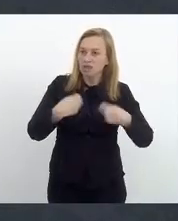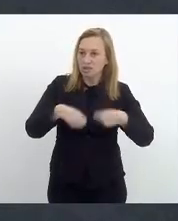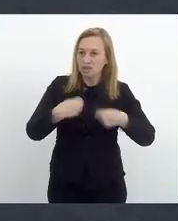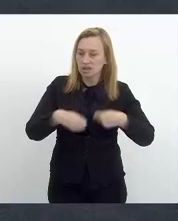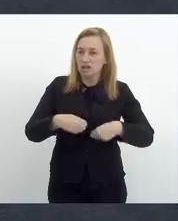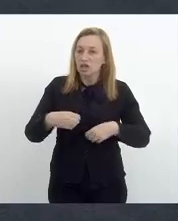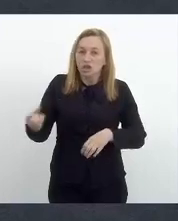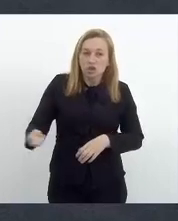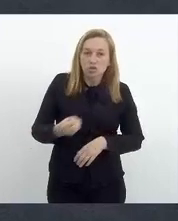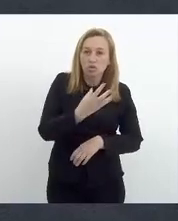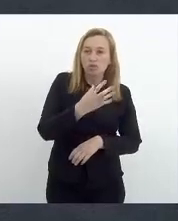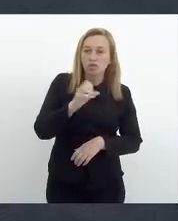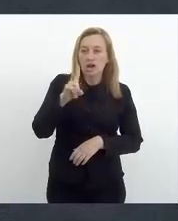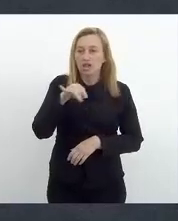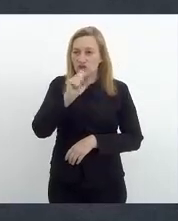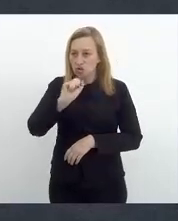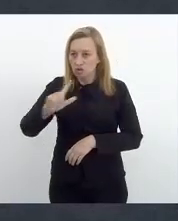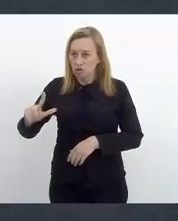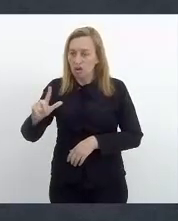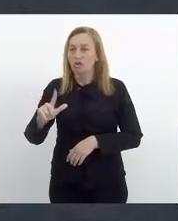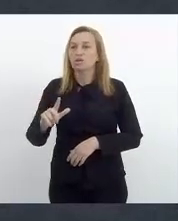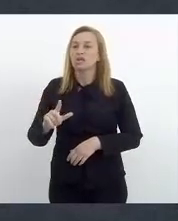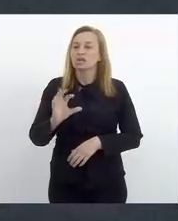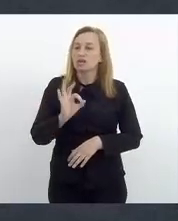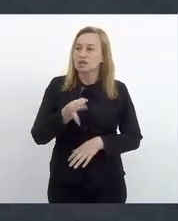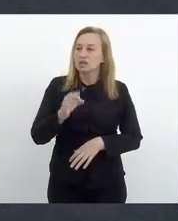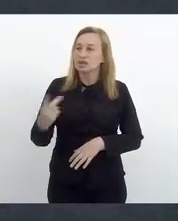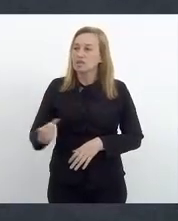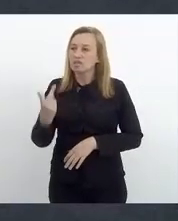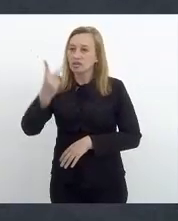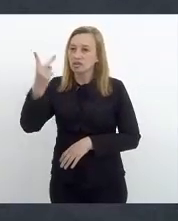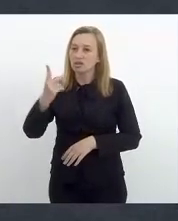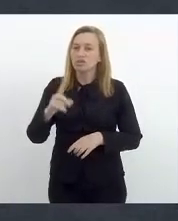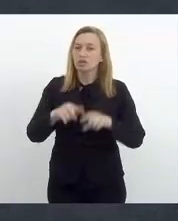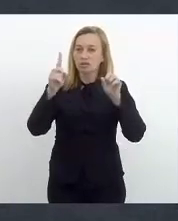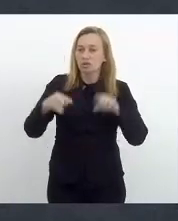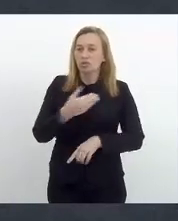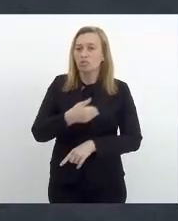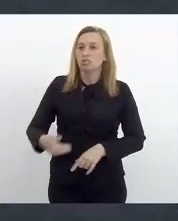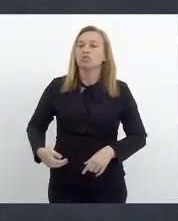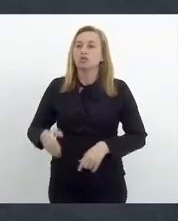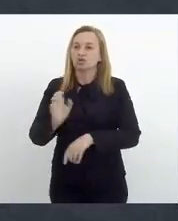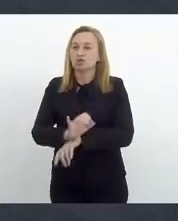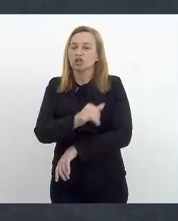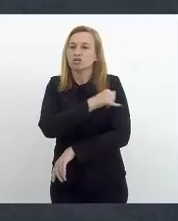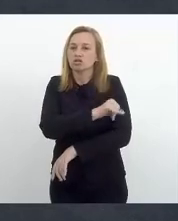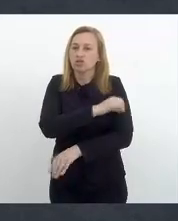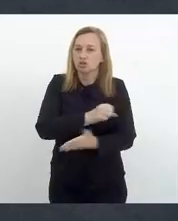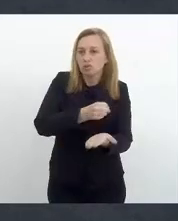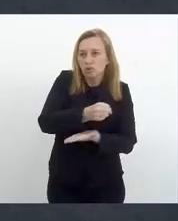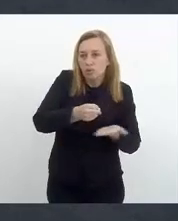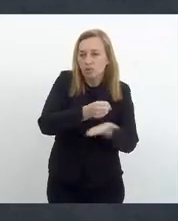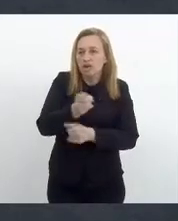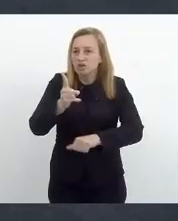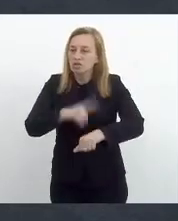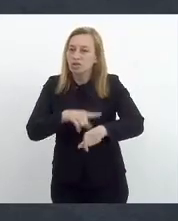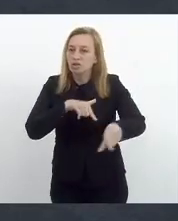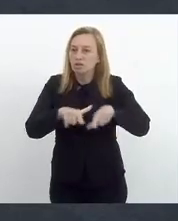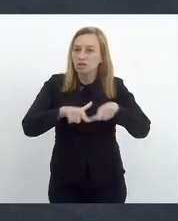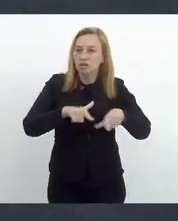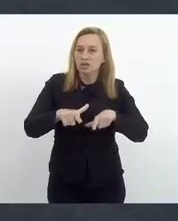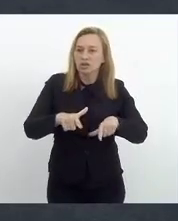desse novo adicional que Garanta uma valorização do Servidor do estado do Rio de Janeiro com base em seu tempo de serviço